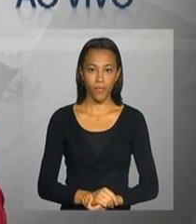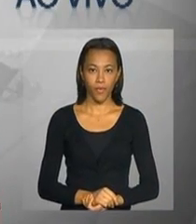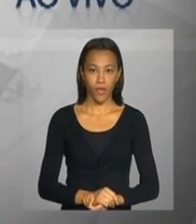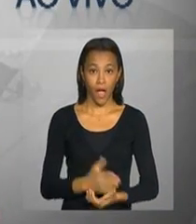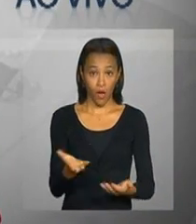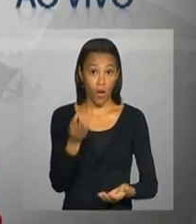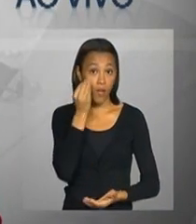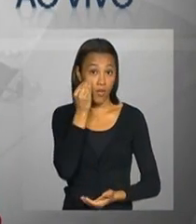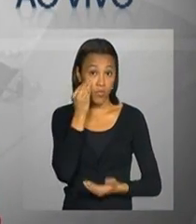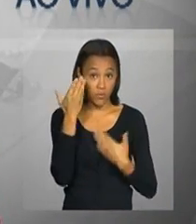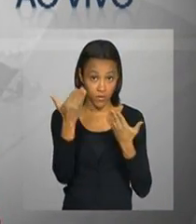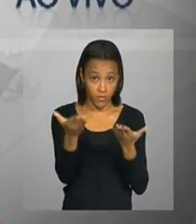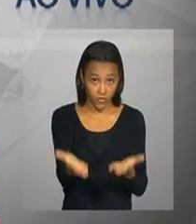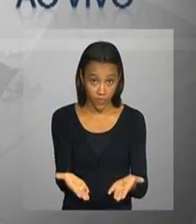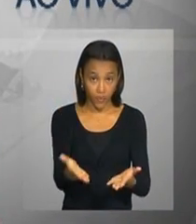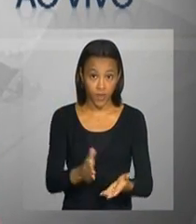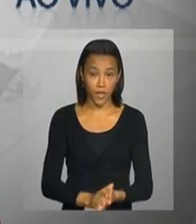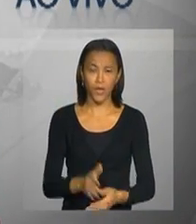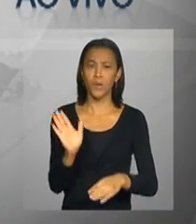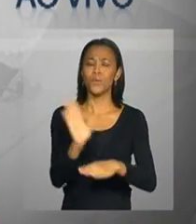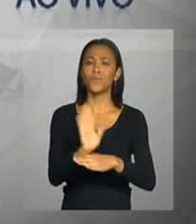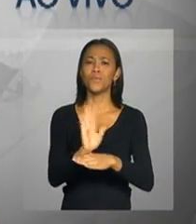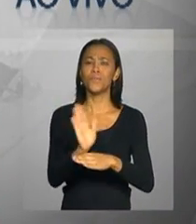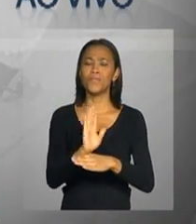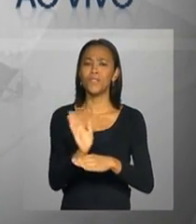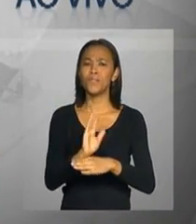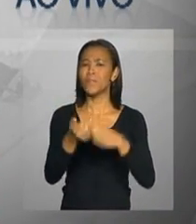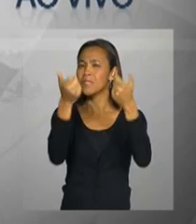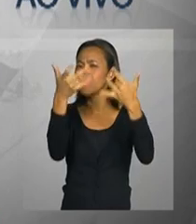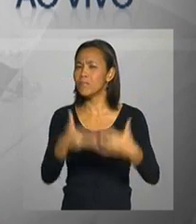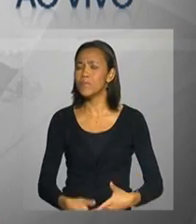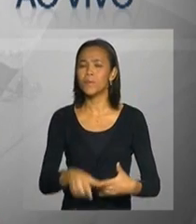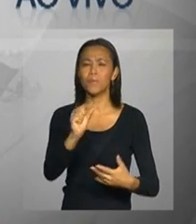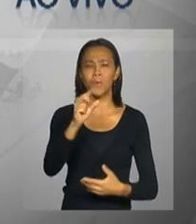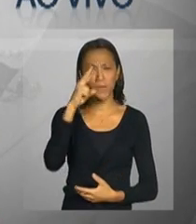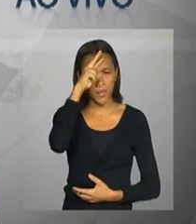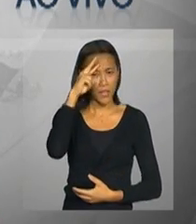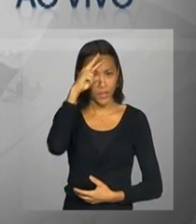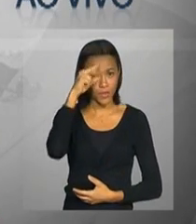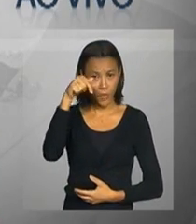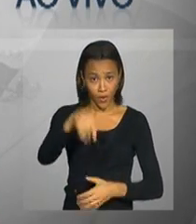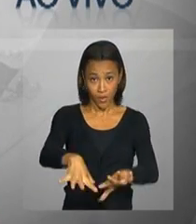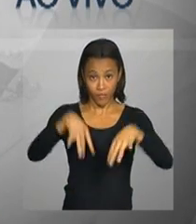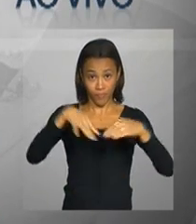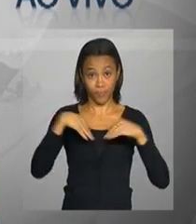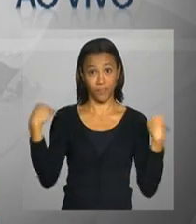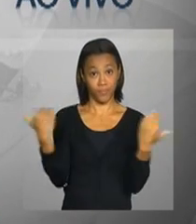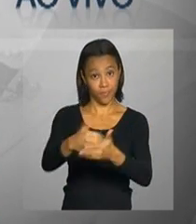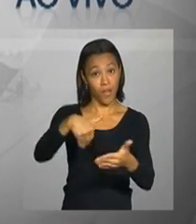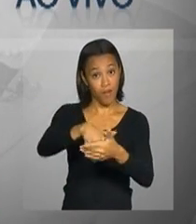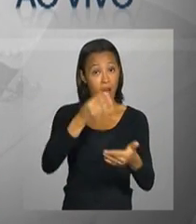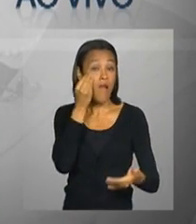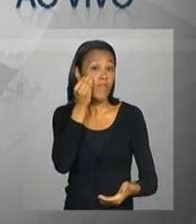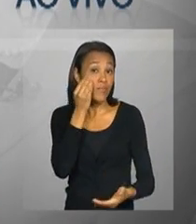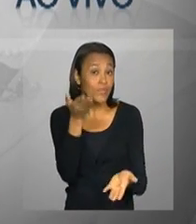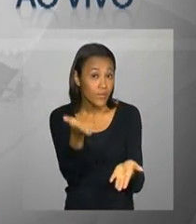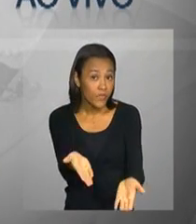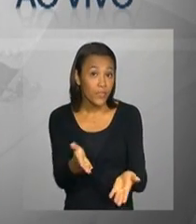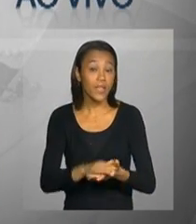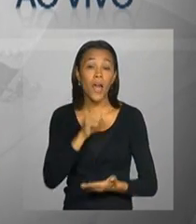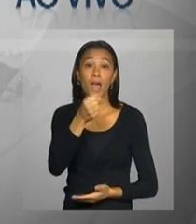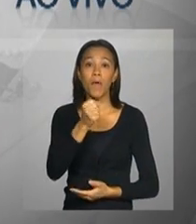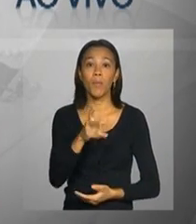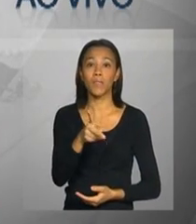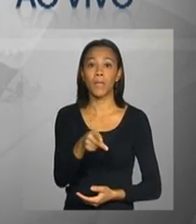Nós vamos ver agora um vídeo que conta um pouco da história do Arena Castelão. Vamos ver uma matéria da